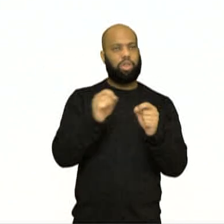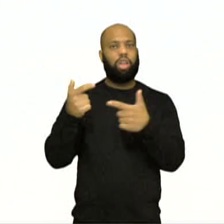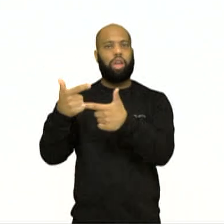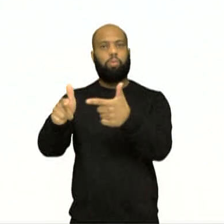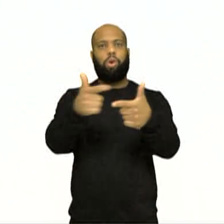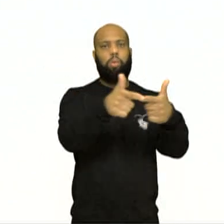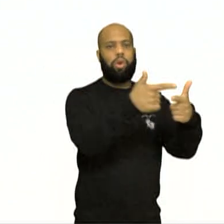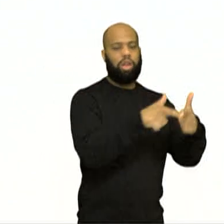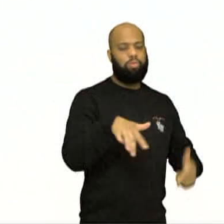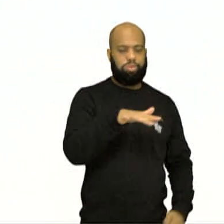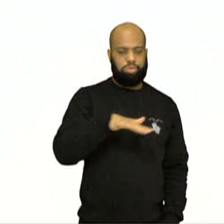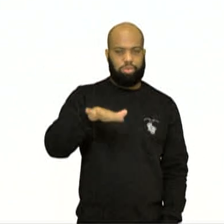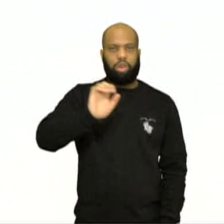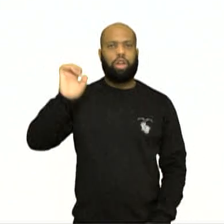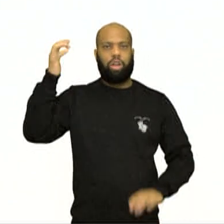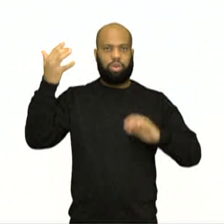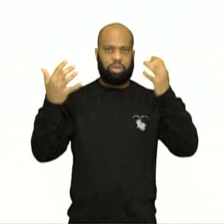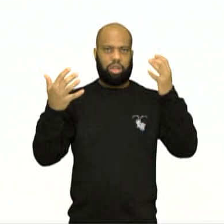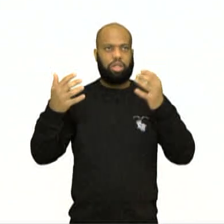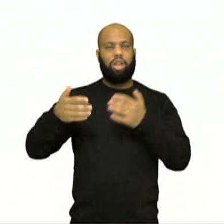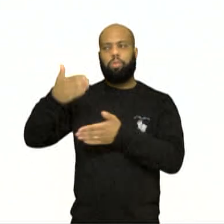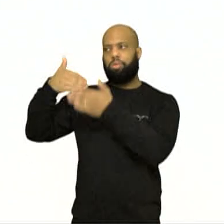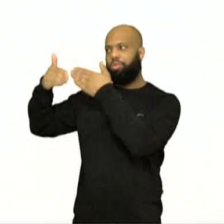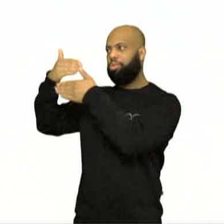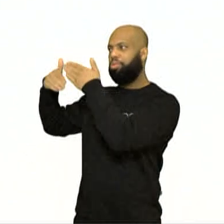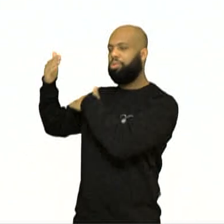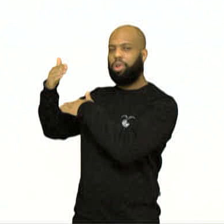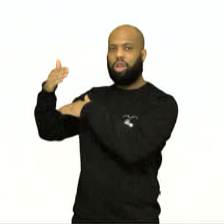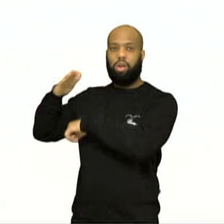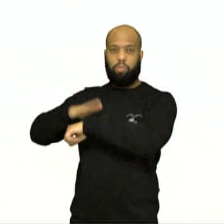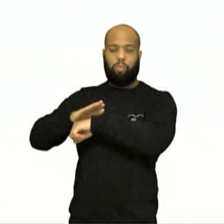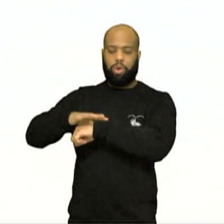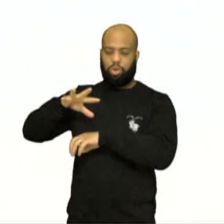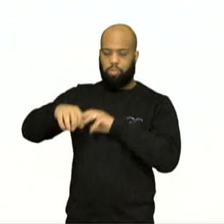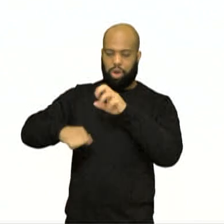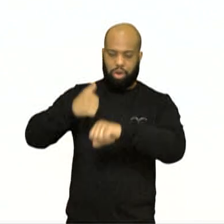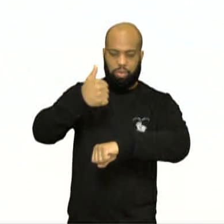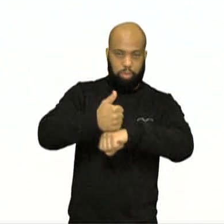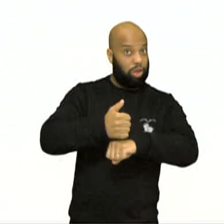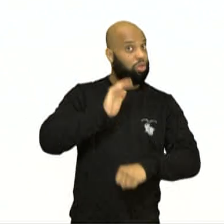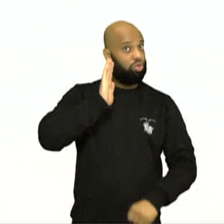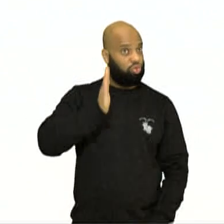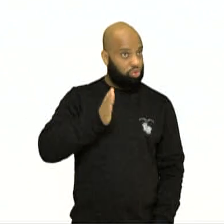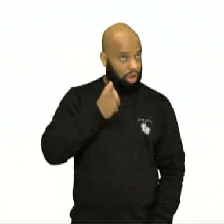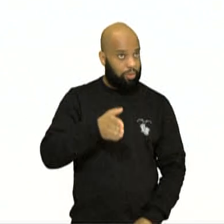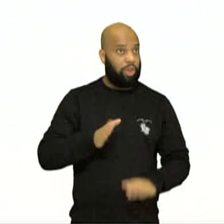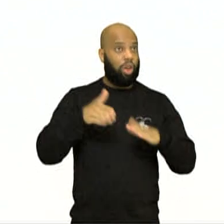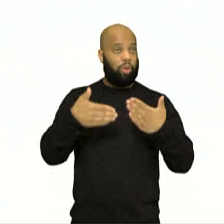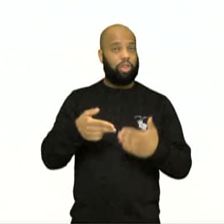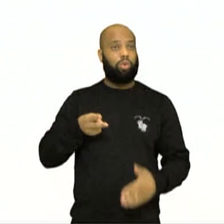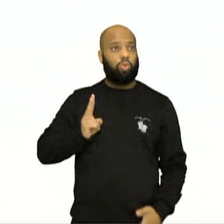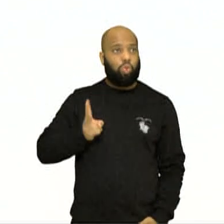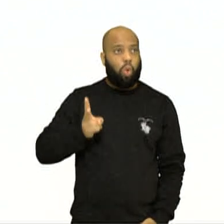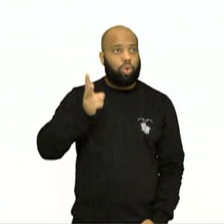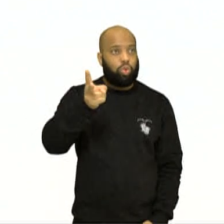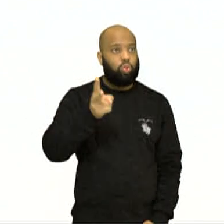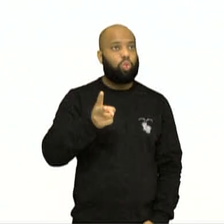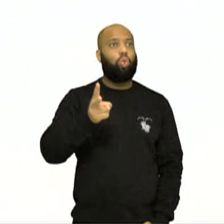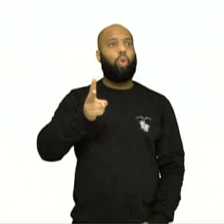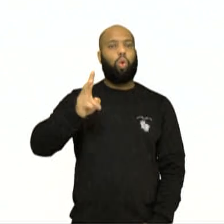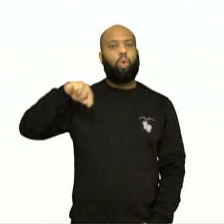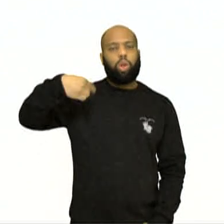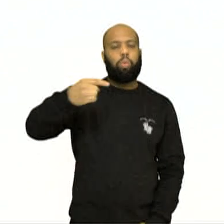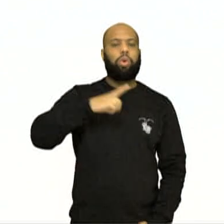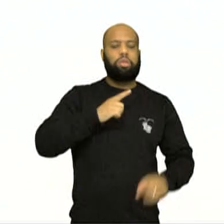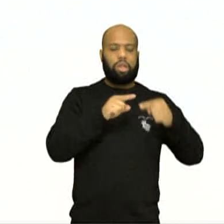problemas ambientais ocorrem desde a época da colonização, estendendo-se aos subsequentes